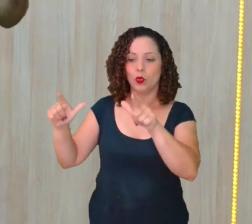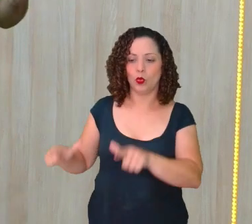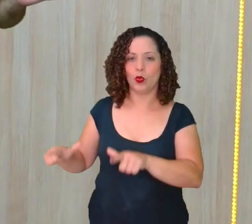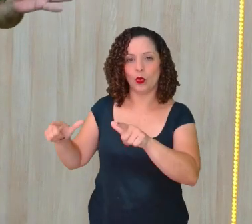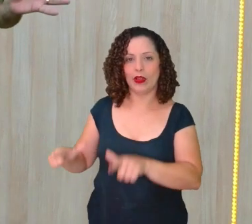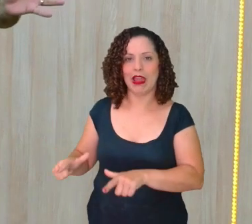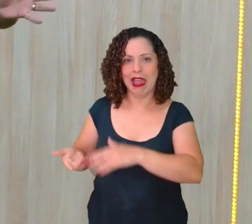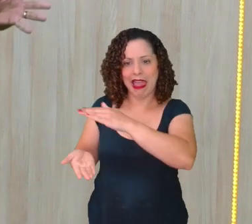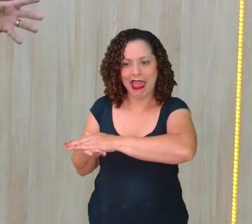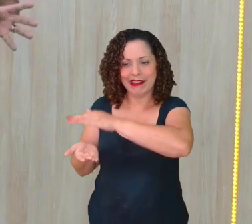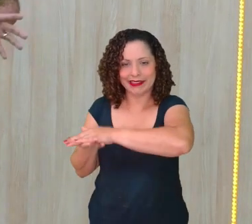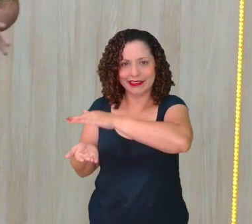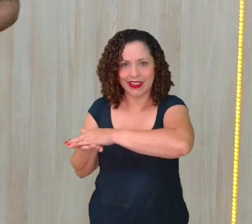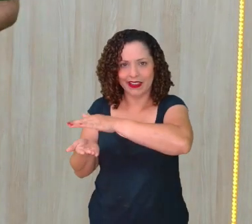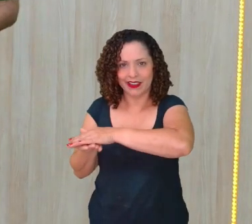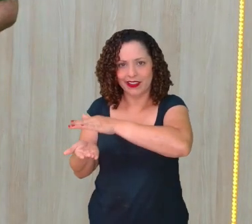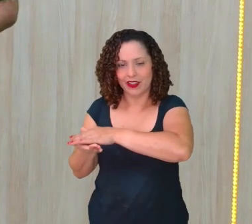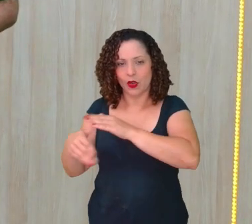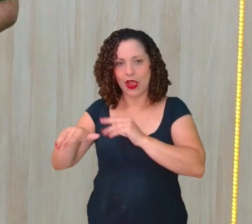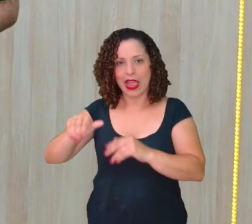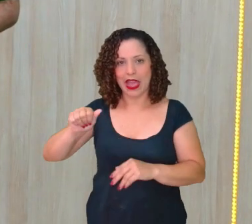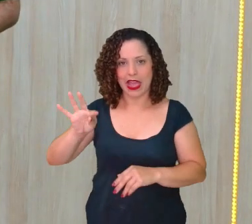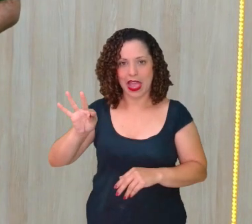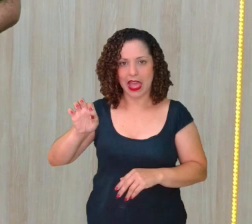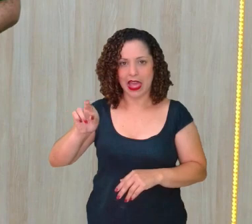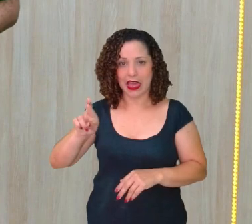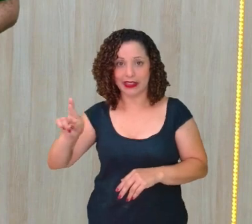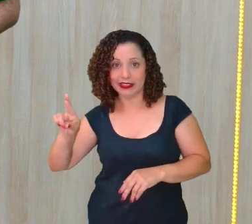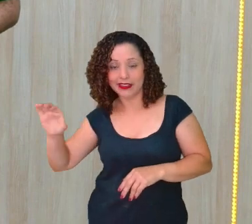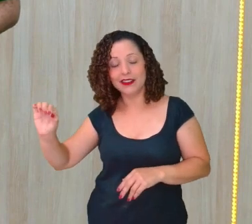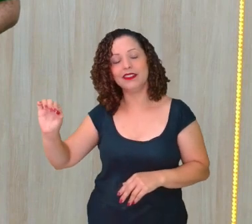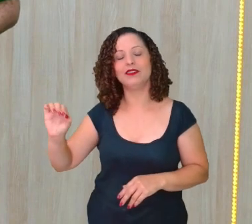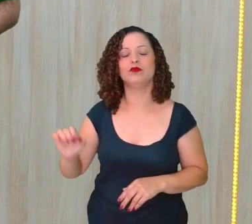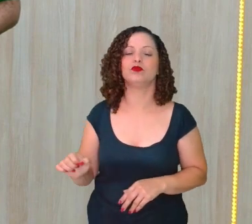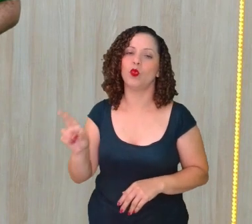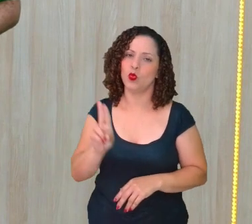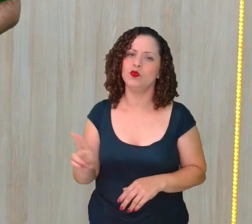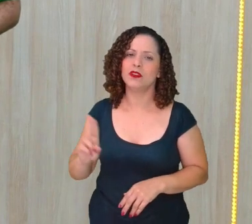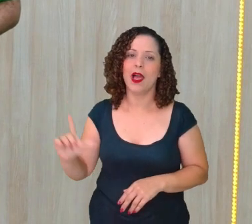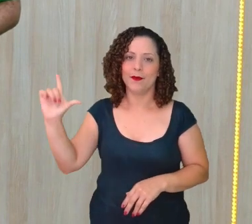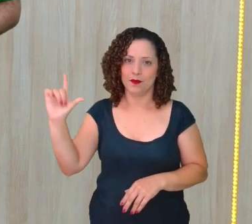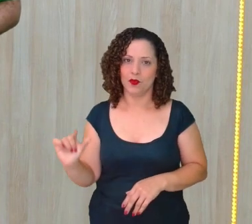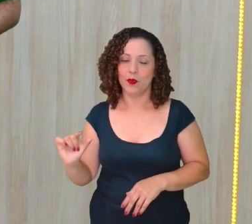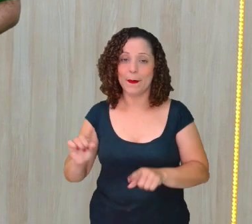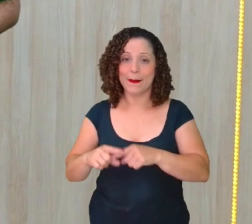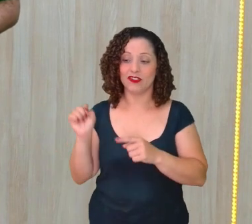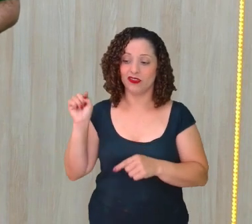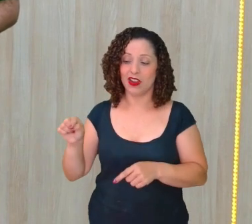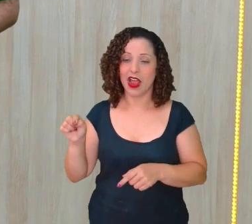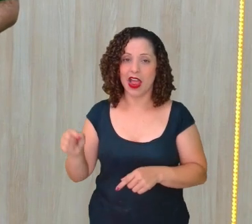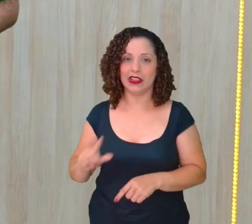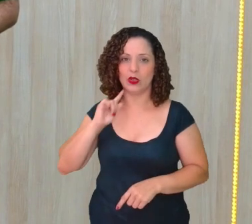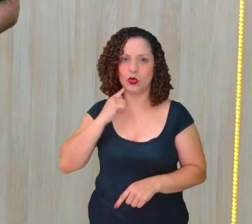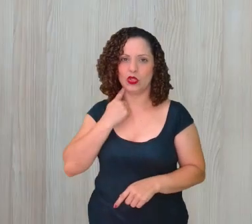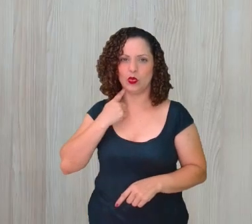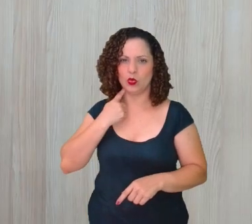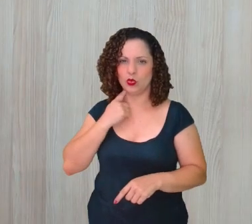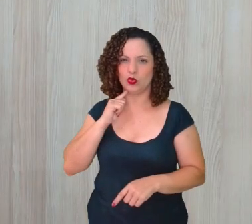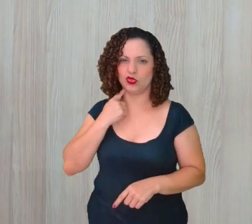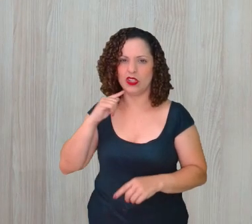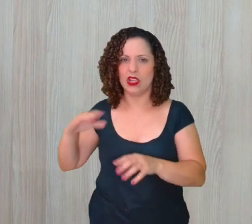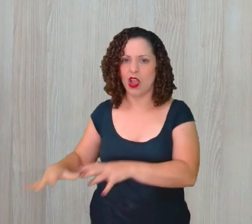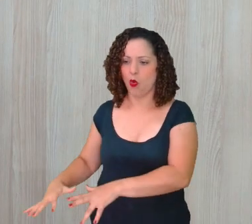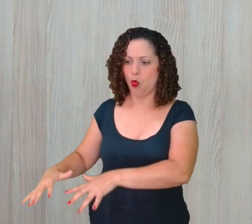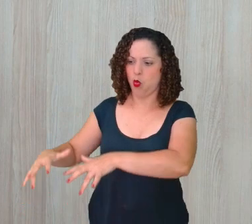está sendo nem tanto utilizado, né, professor Jorge? A questão dos lixões, né, professor, ainda é um problema nacional,